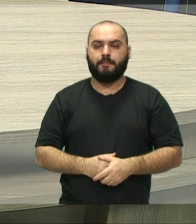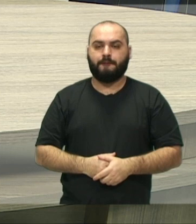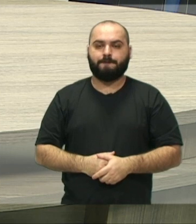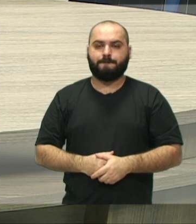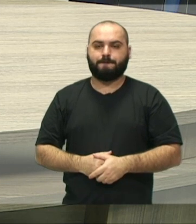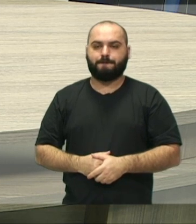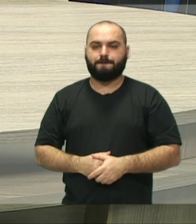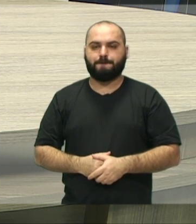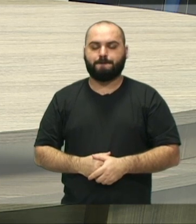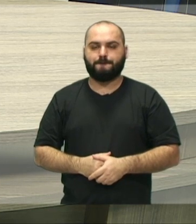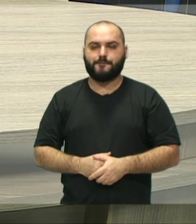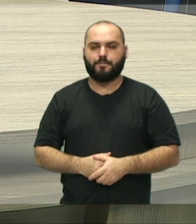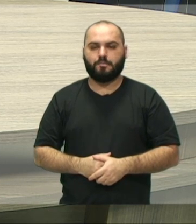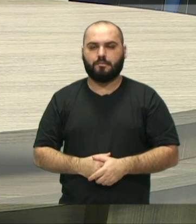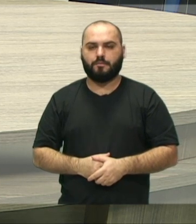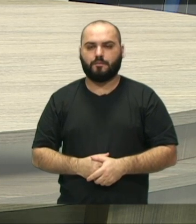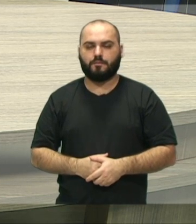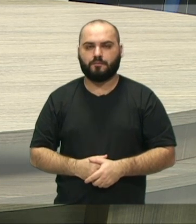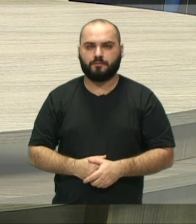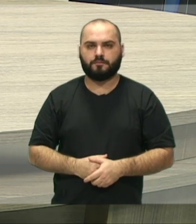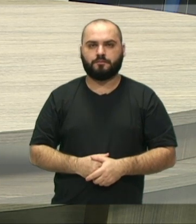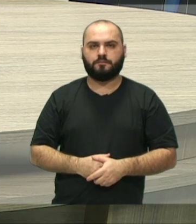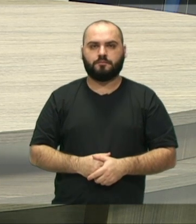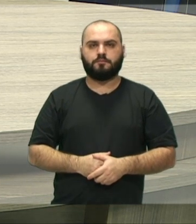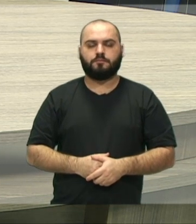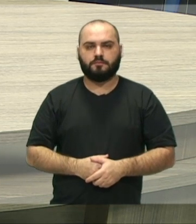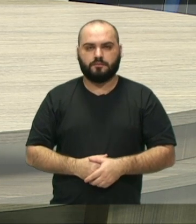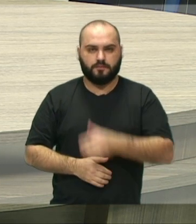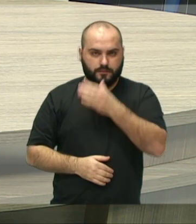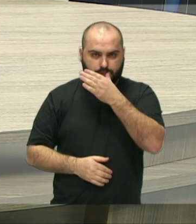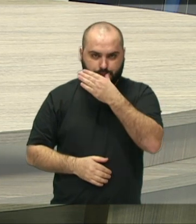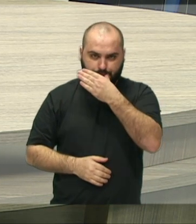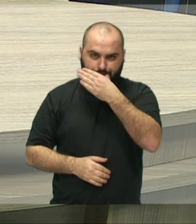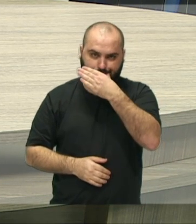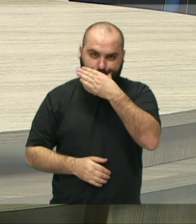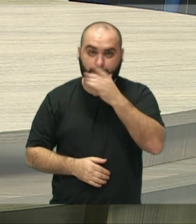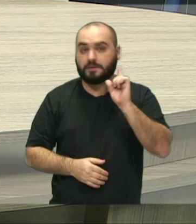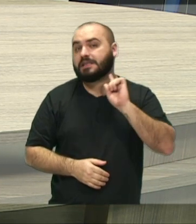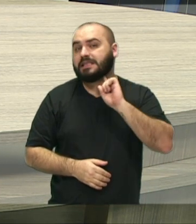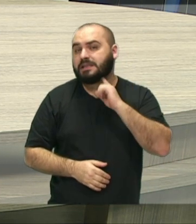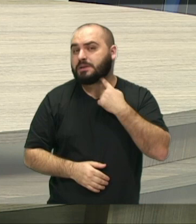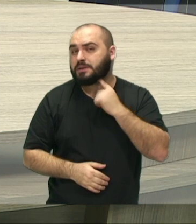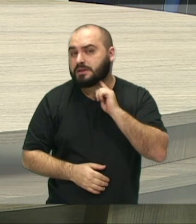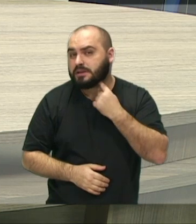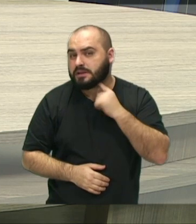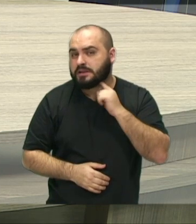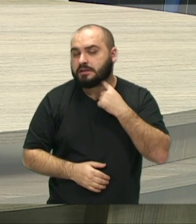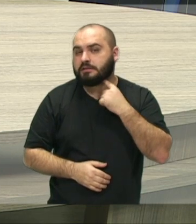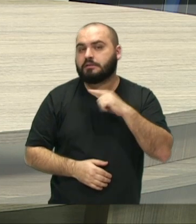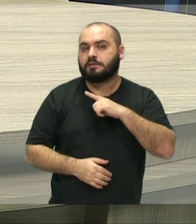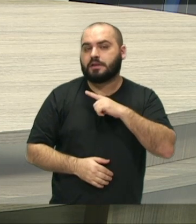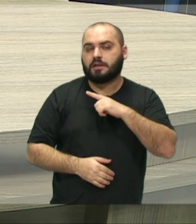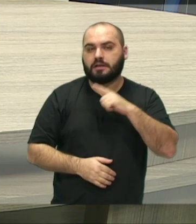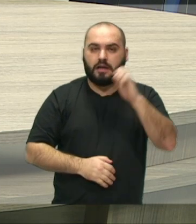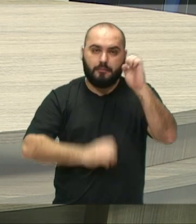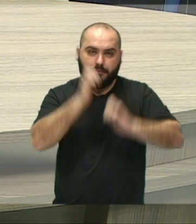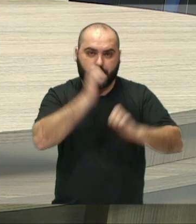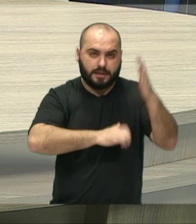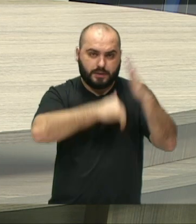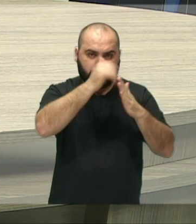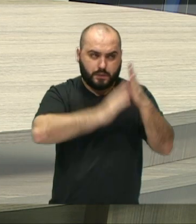Ainda é preocupante o nível de poluição, principalmente vindo das tinturarias que ficam mais acima no